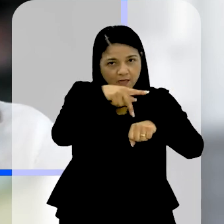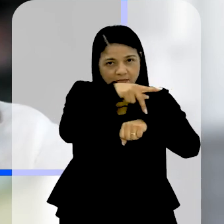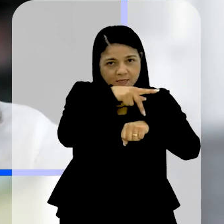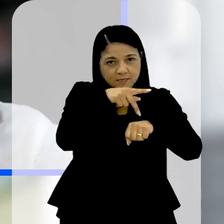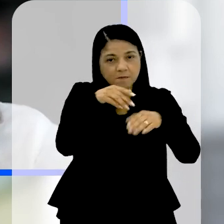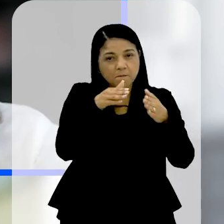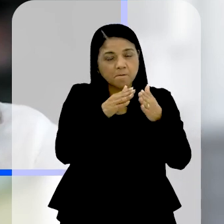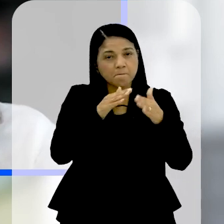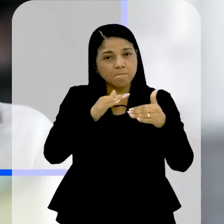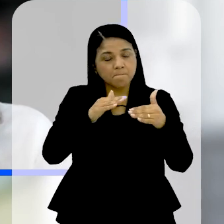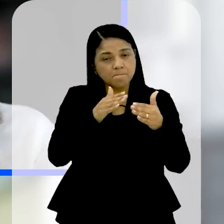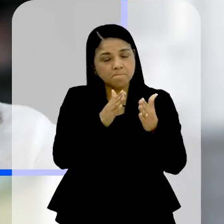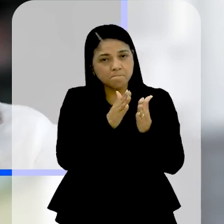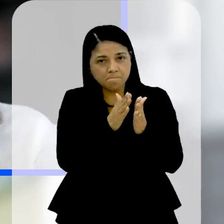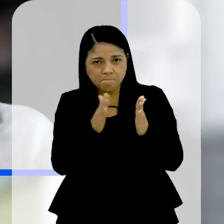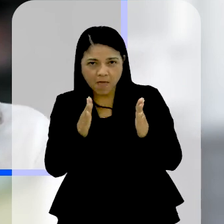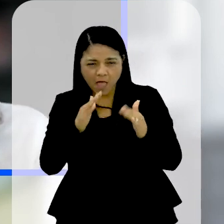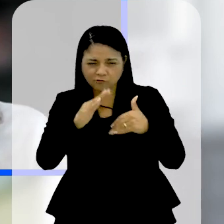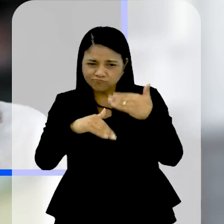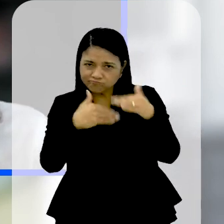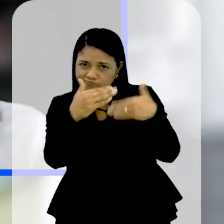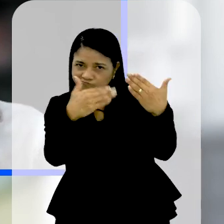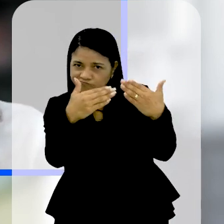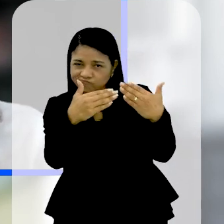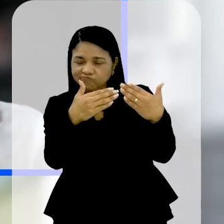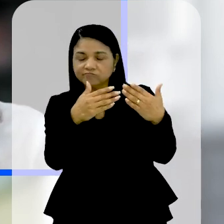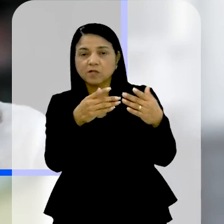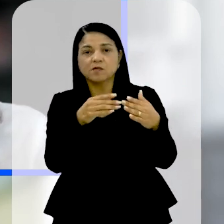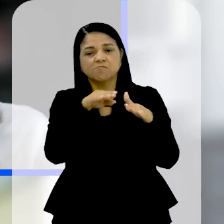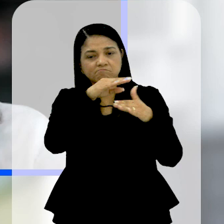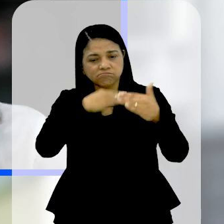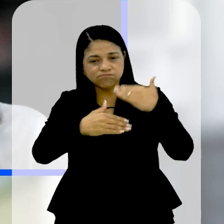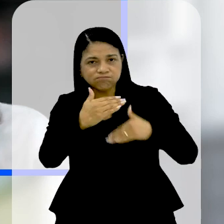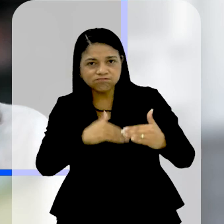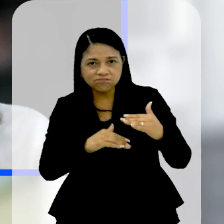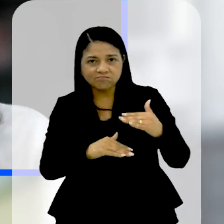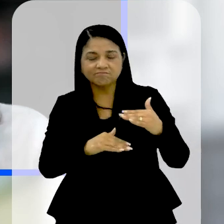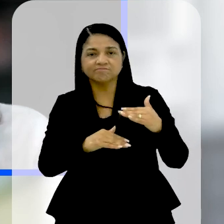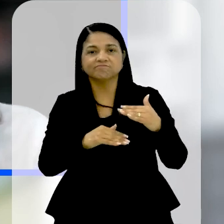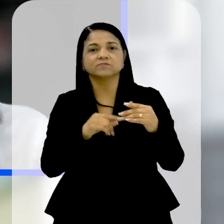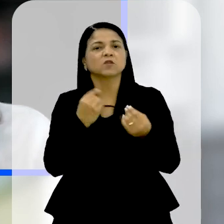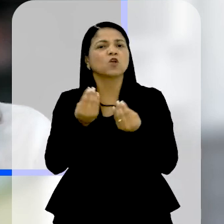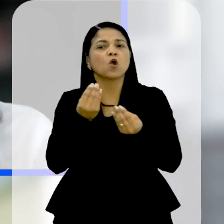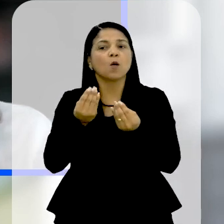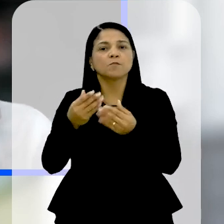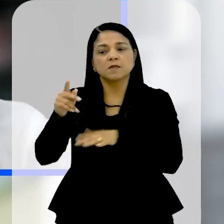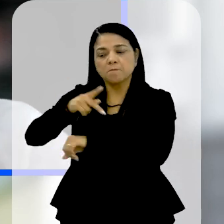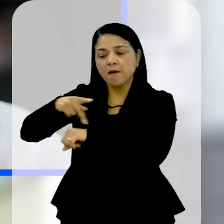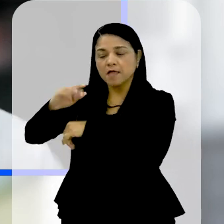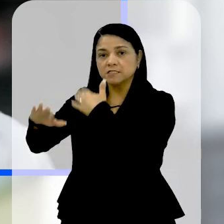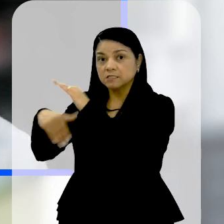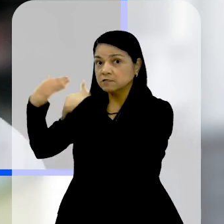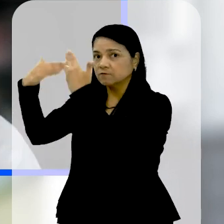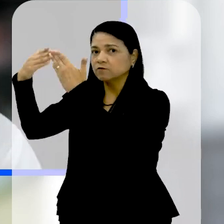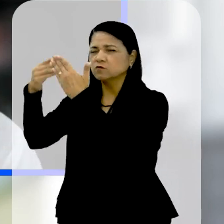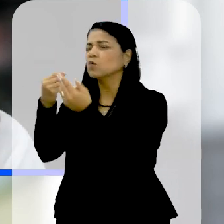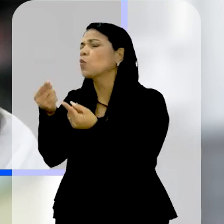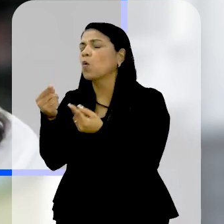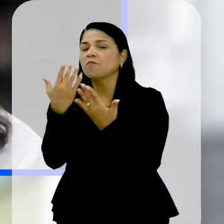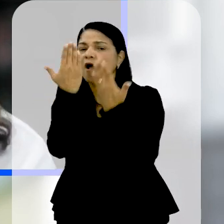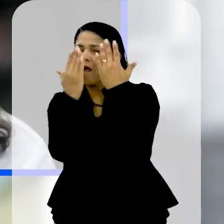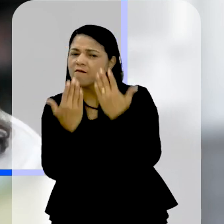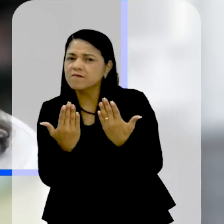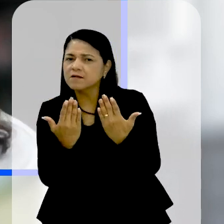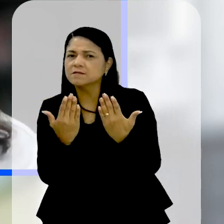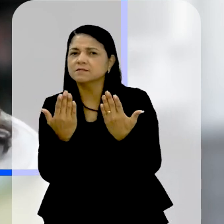de médio e baixo desenvolvimento e aqueles nos países desenvolvidos. Como é que você avalia isso, Alexia? Por que isso